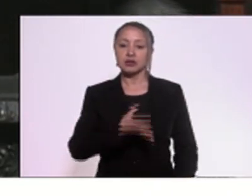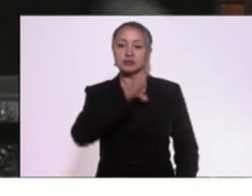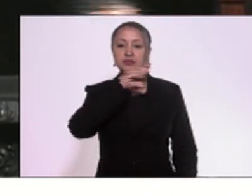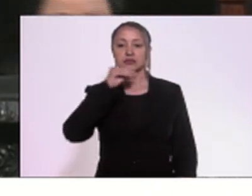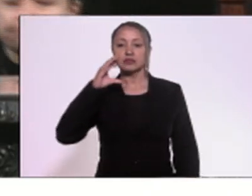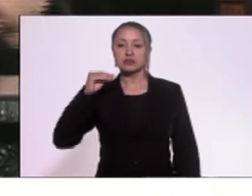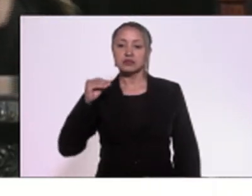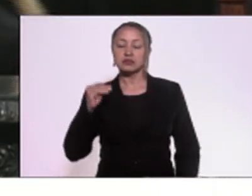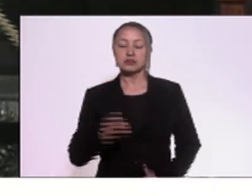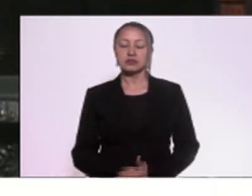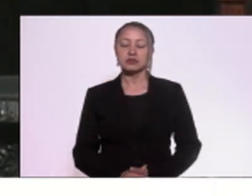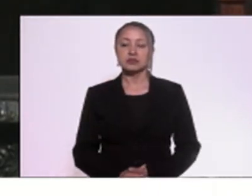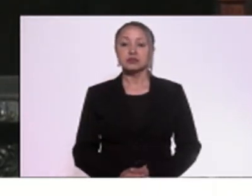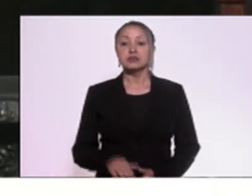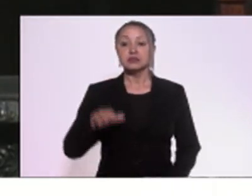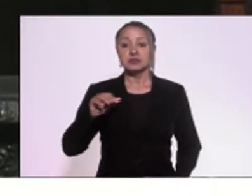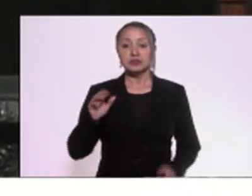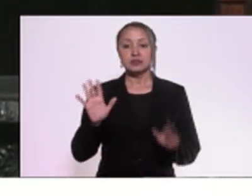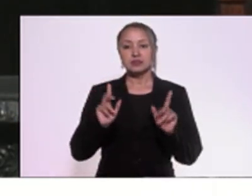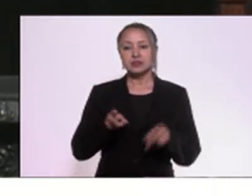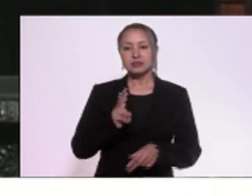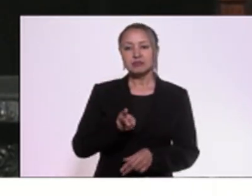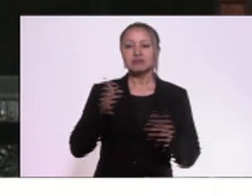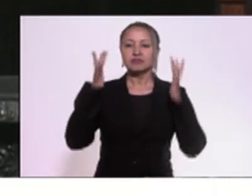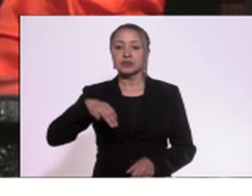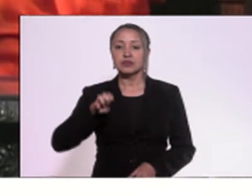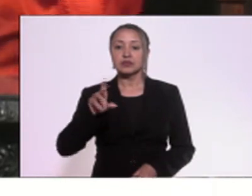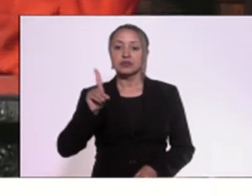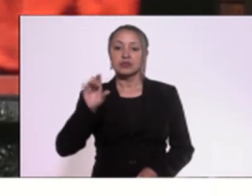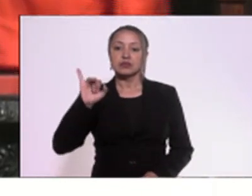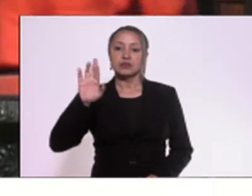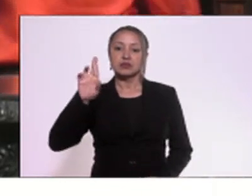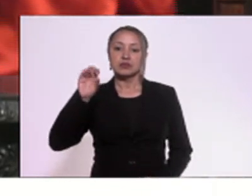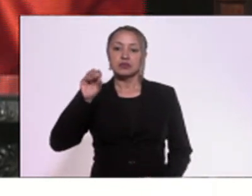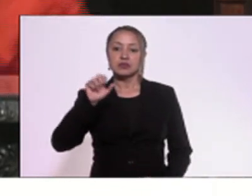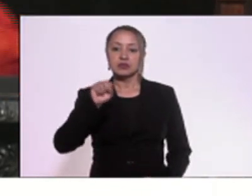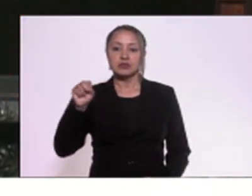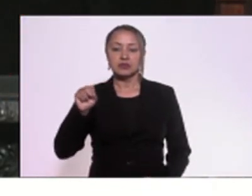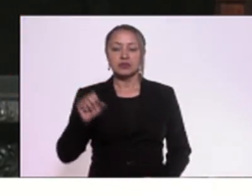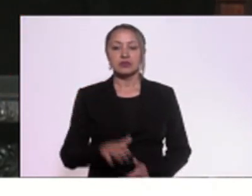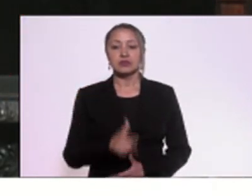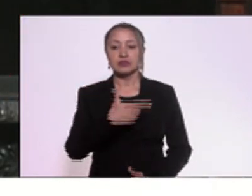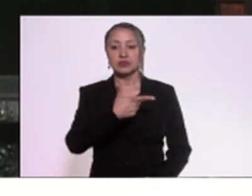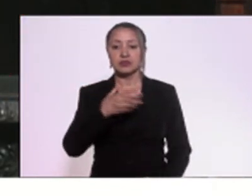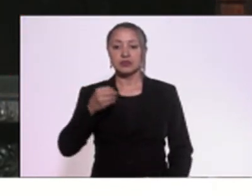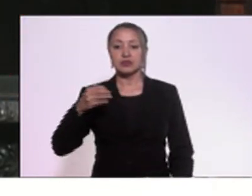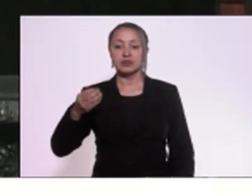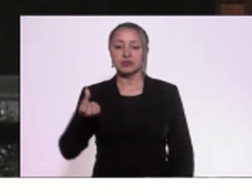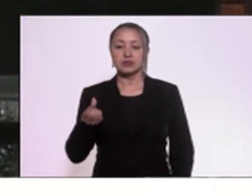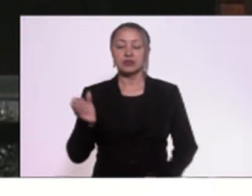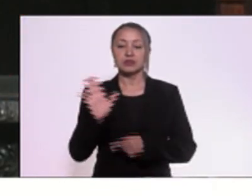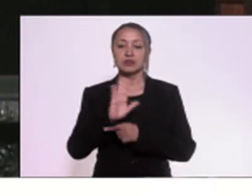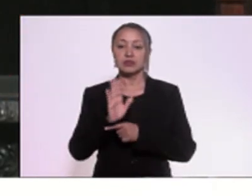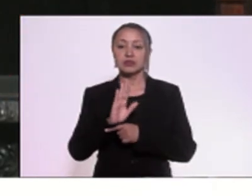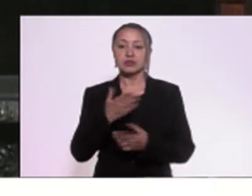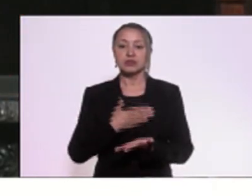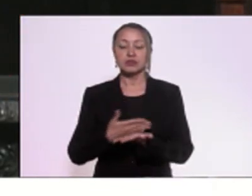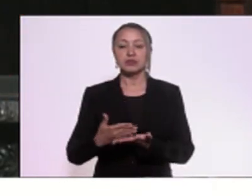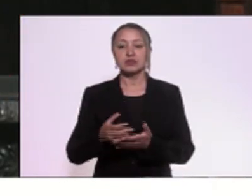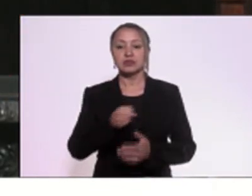o Ponto Cine, com programação exclusivamente dedicada à cinematografia